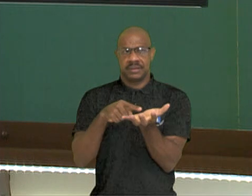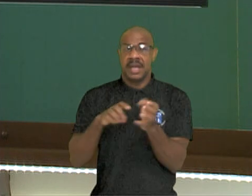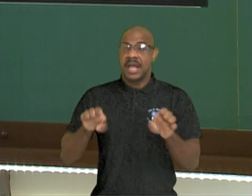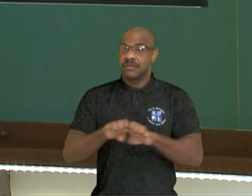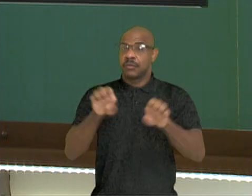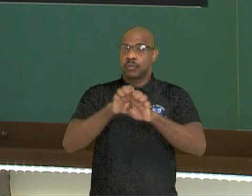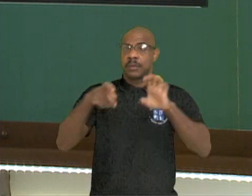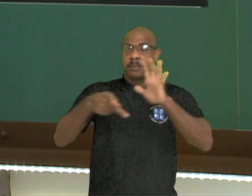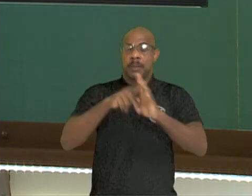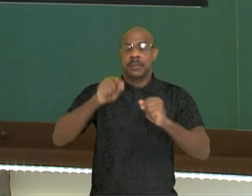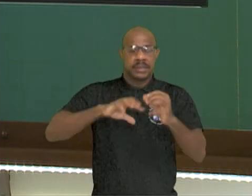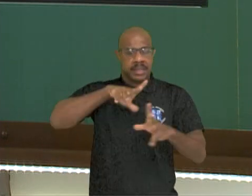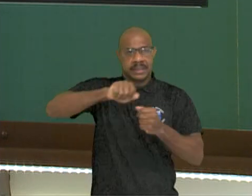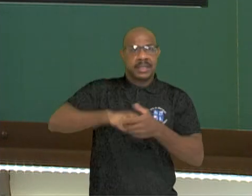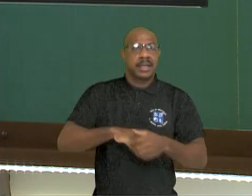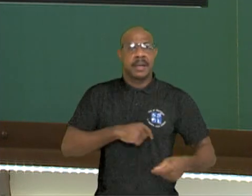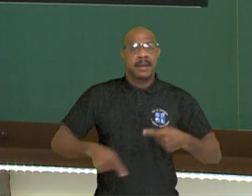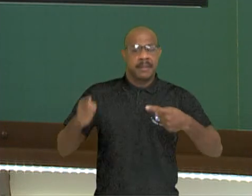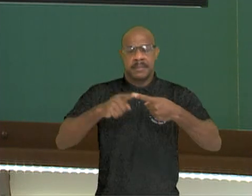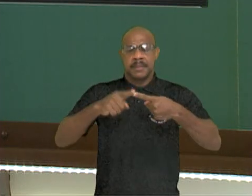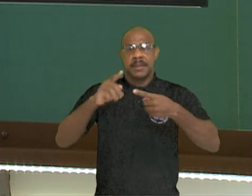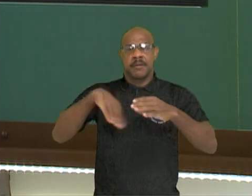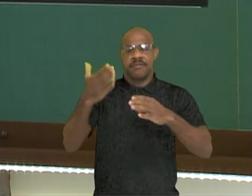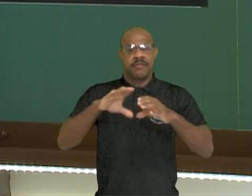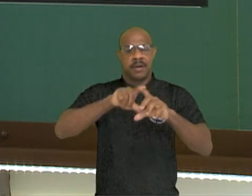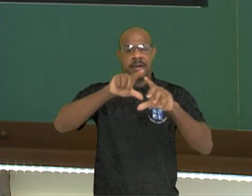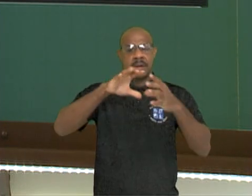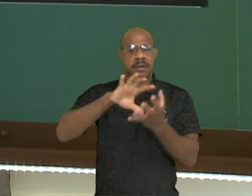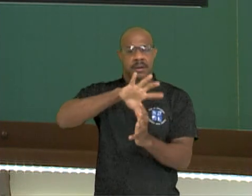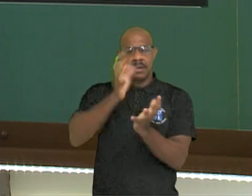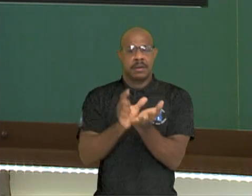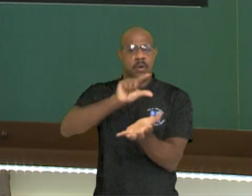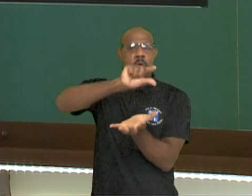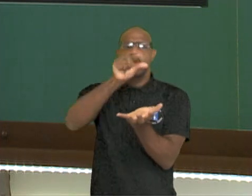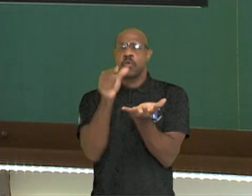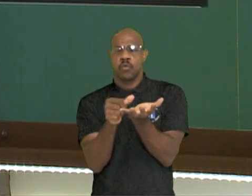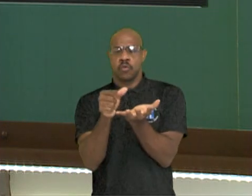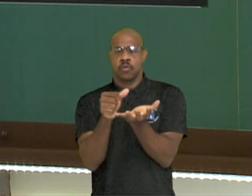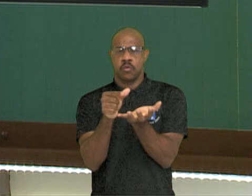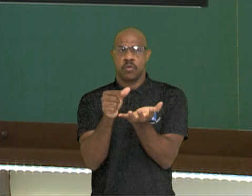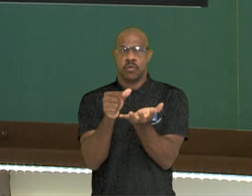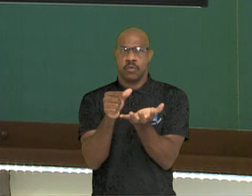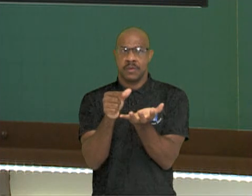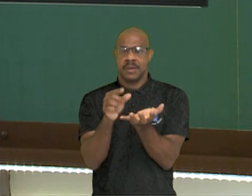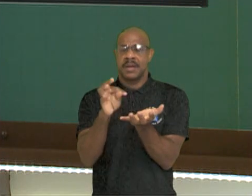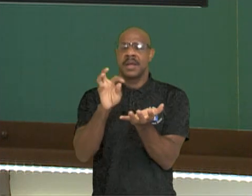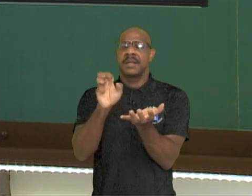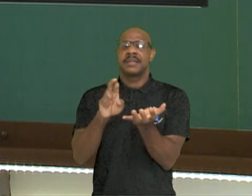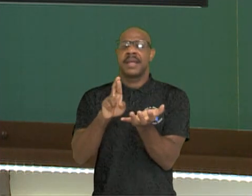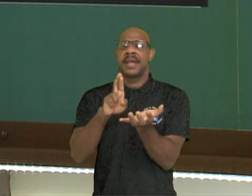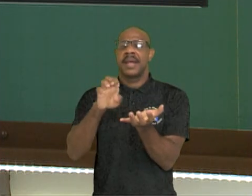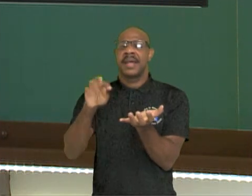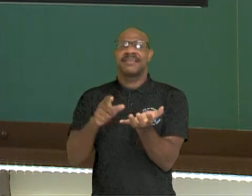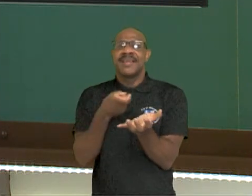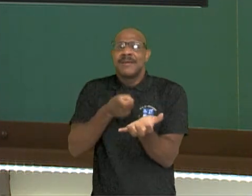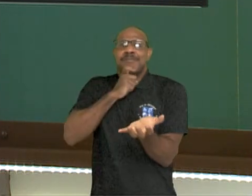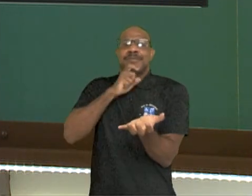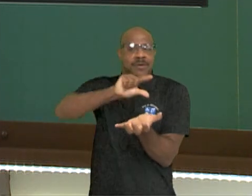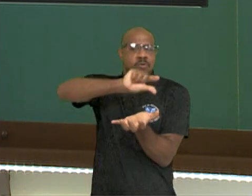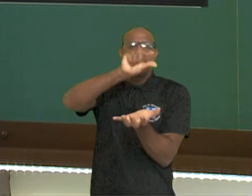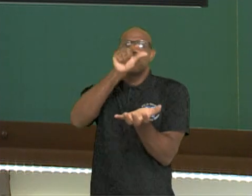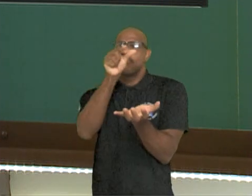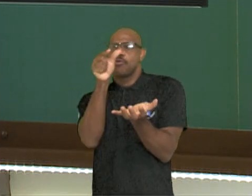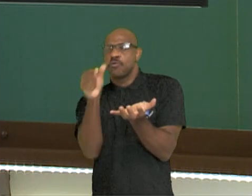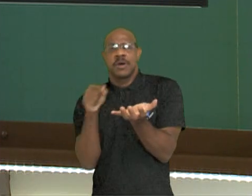A primeira delas, a mais externa, é a crosta terrestre. É aquela que se resfriou, né, a partir